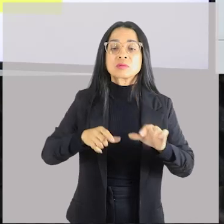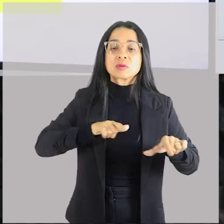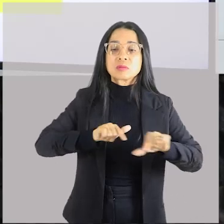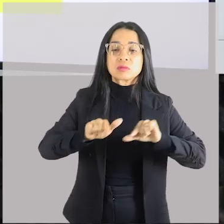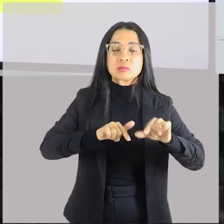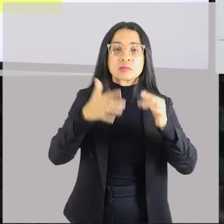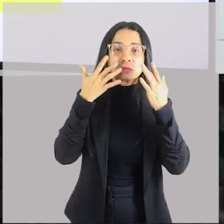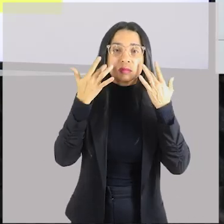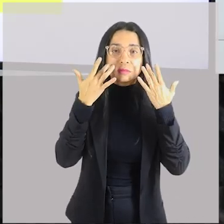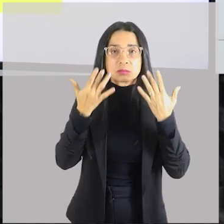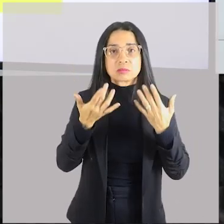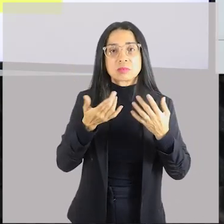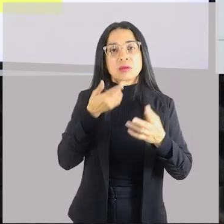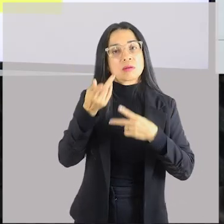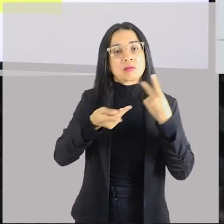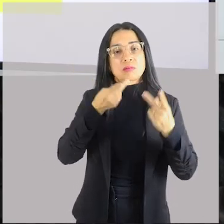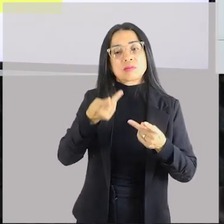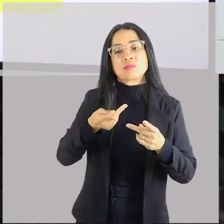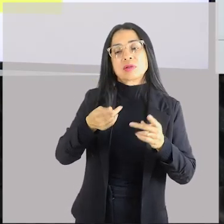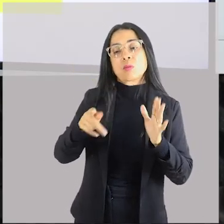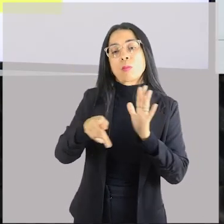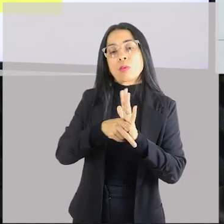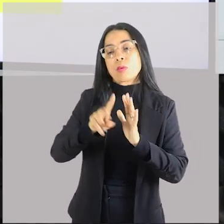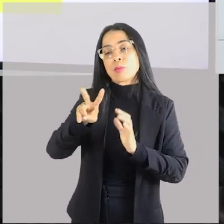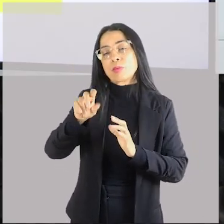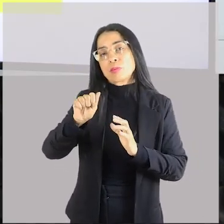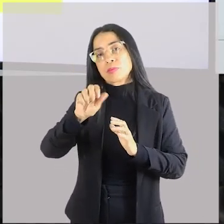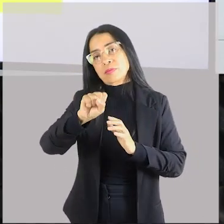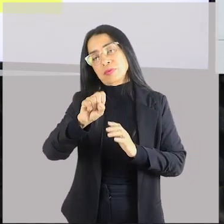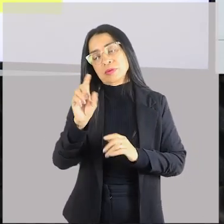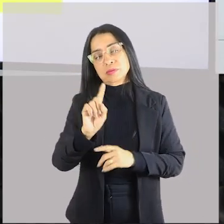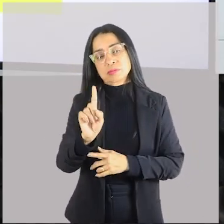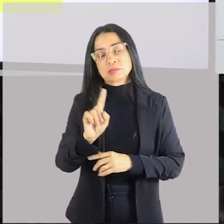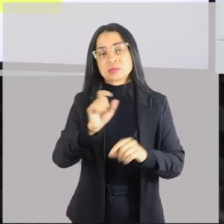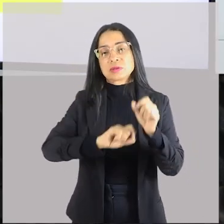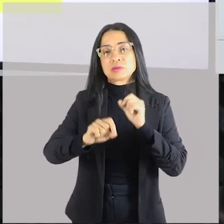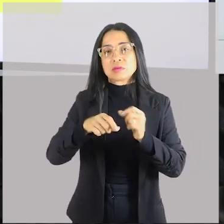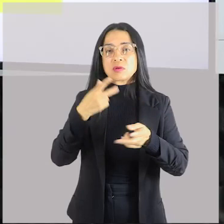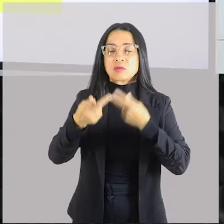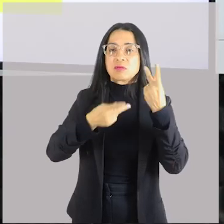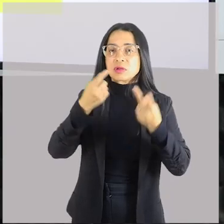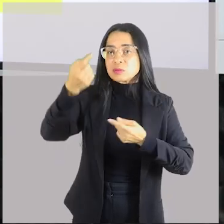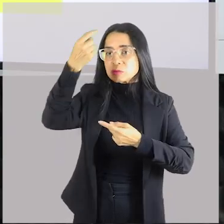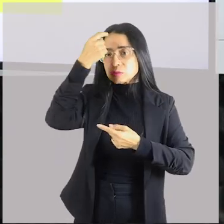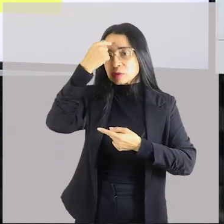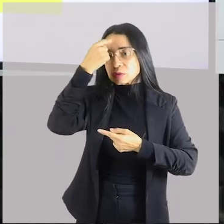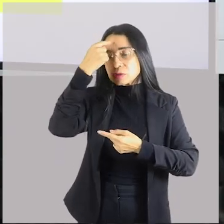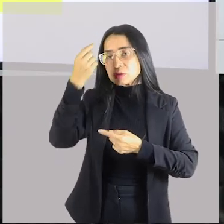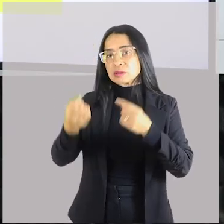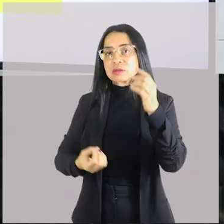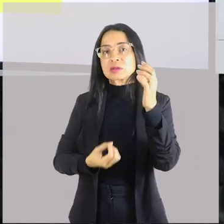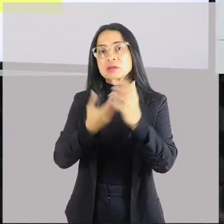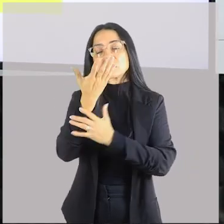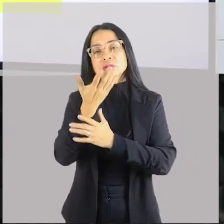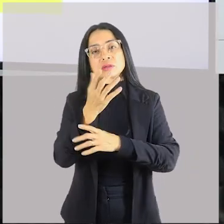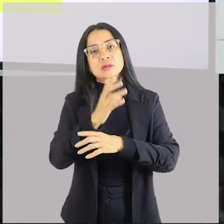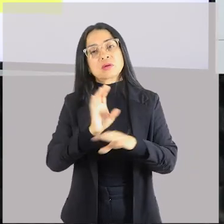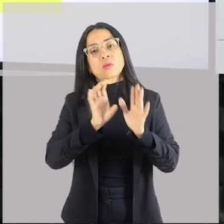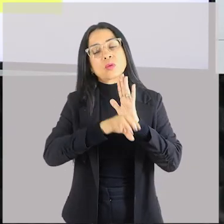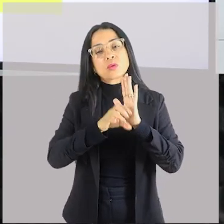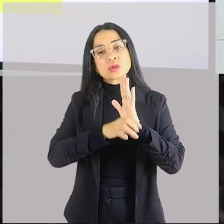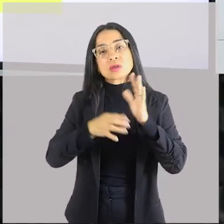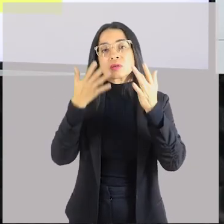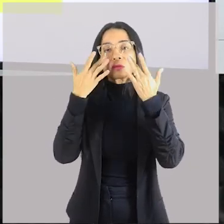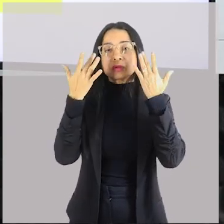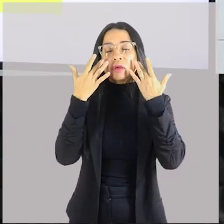em si tô falando da ideia porque quando você vende uma ideia a gente já cria o conceito mesmo se eles ter noção de ar conceitual e